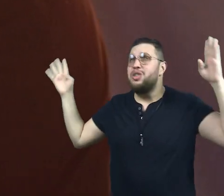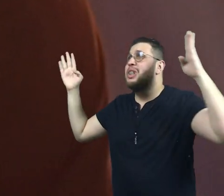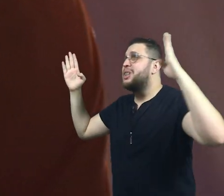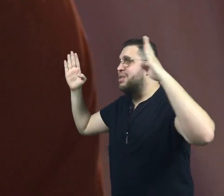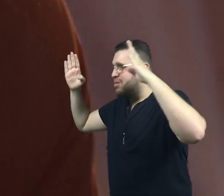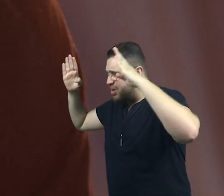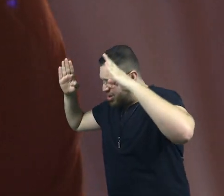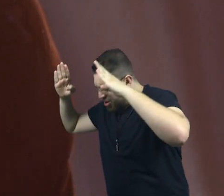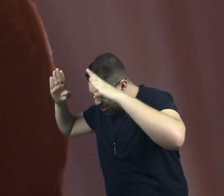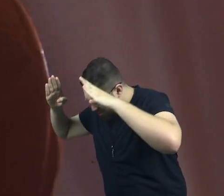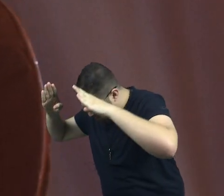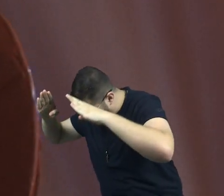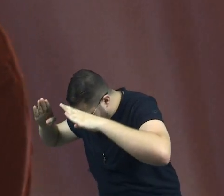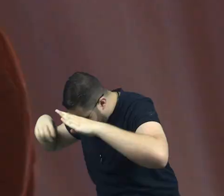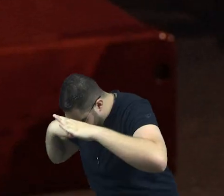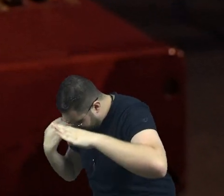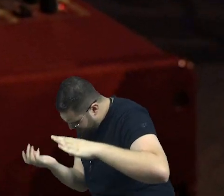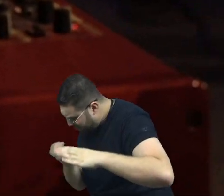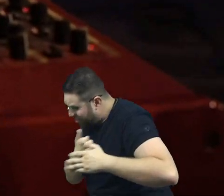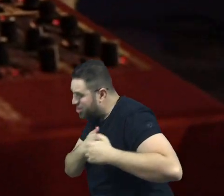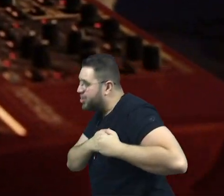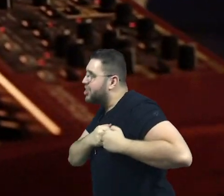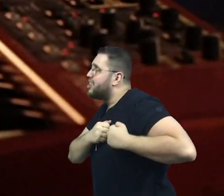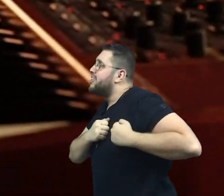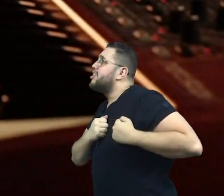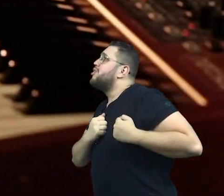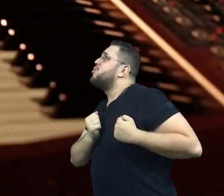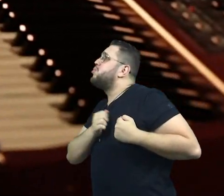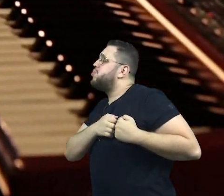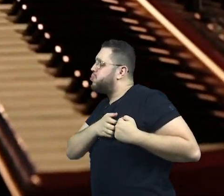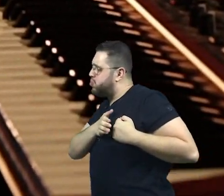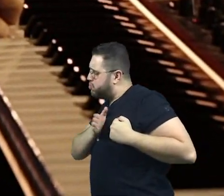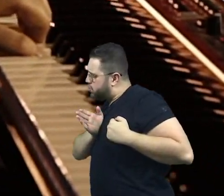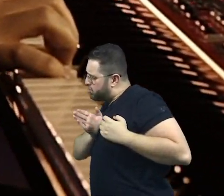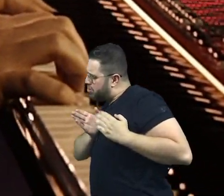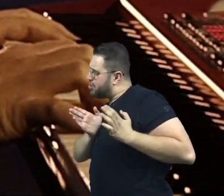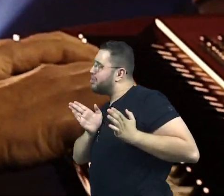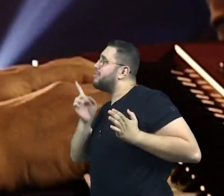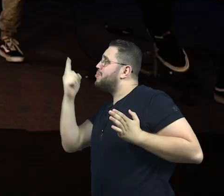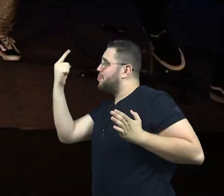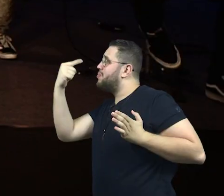diante de ti, com o meu coração